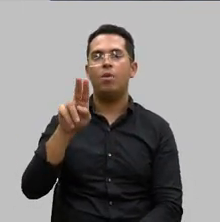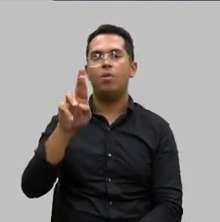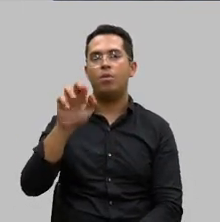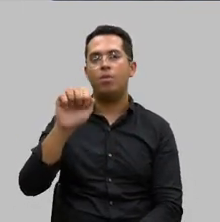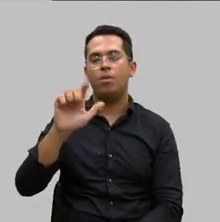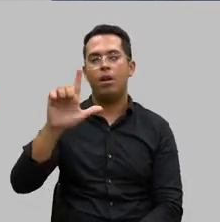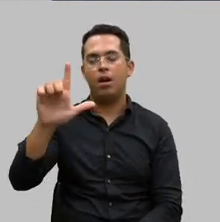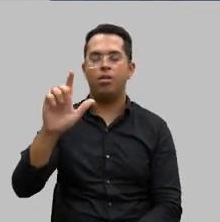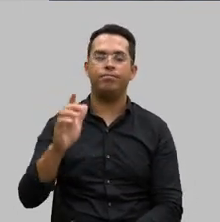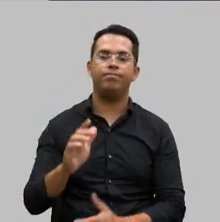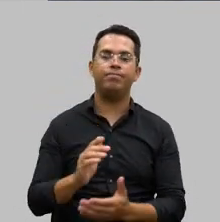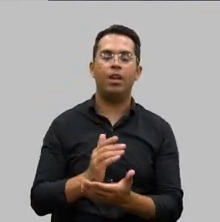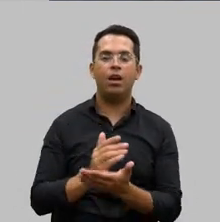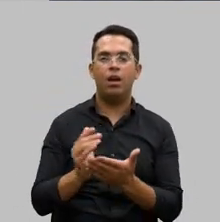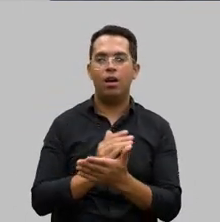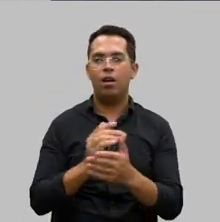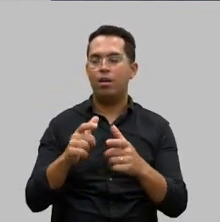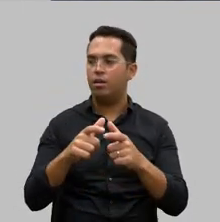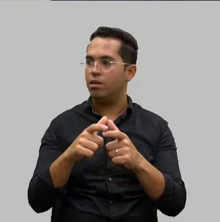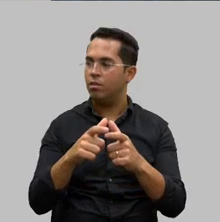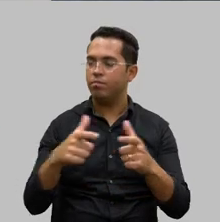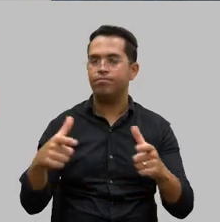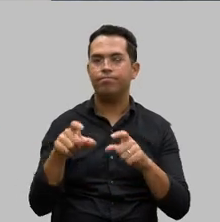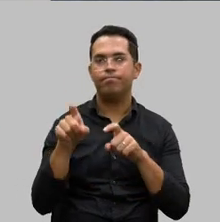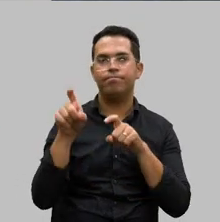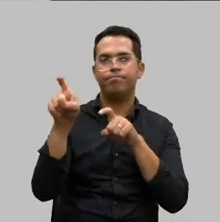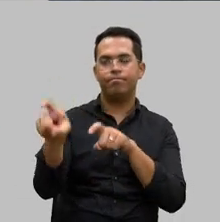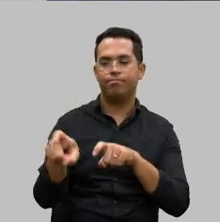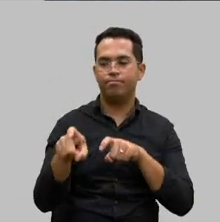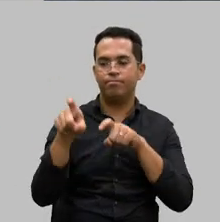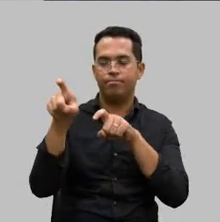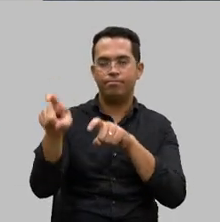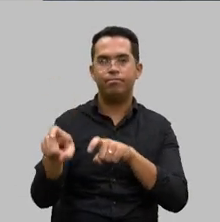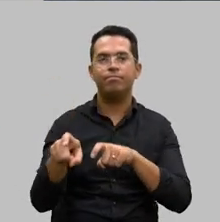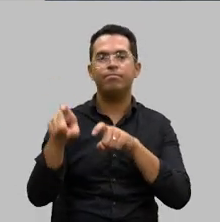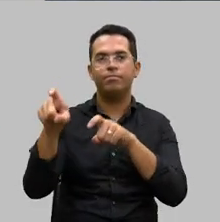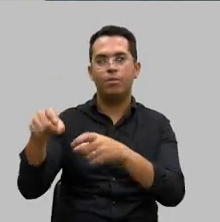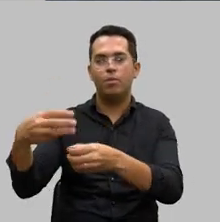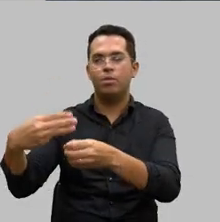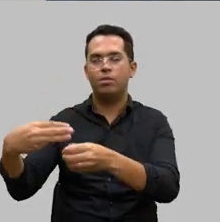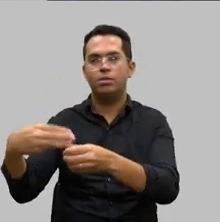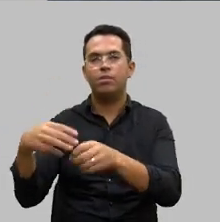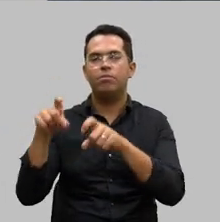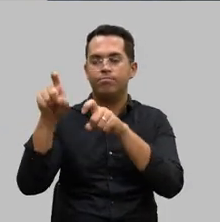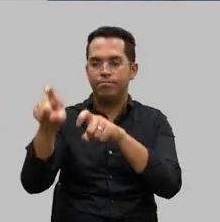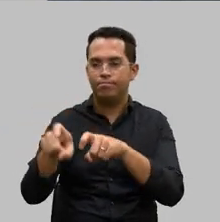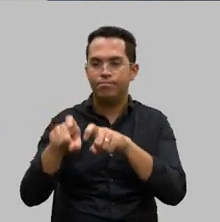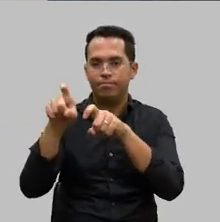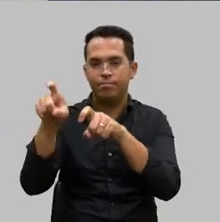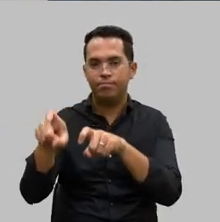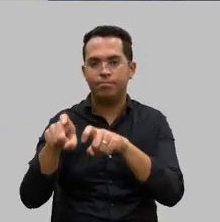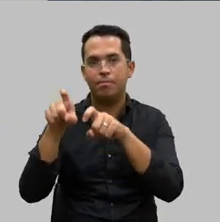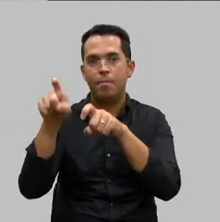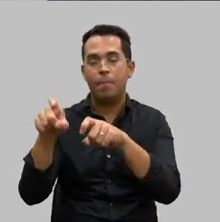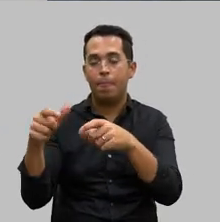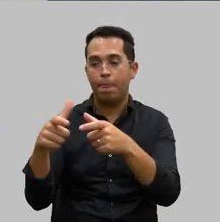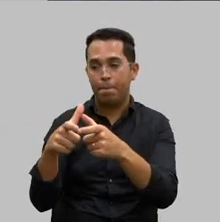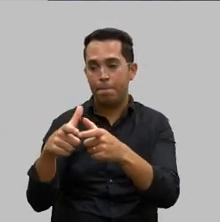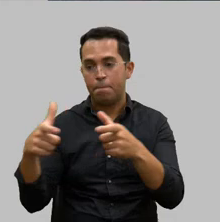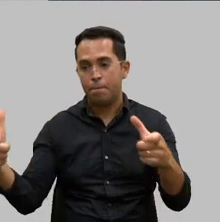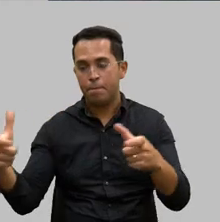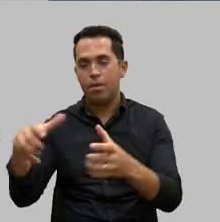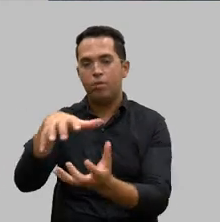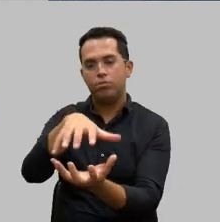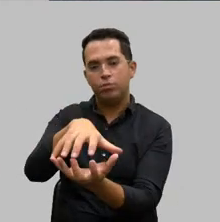Rural e às vezes a vulnerabilidade dessas pessoas são muito grandes porque às vezes os filhos a família